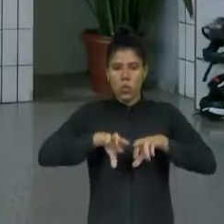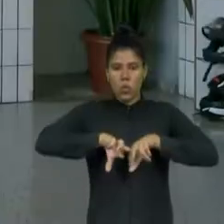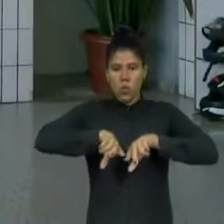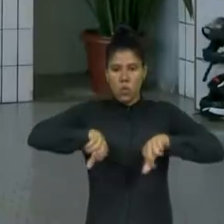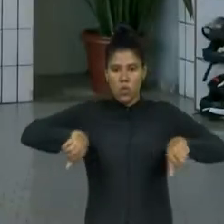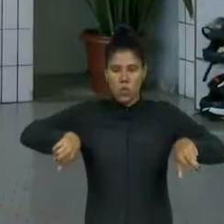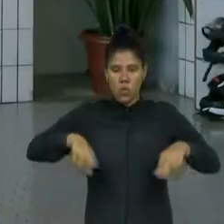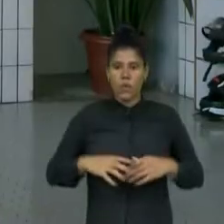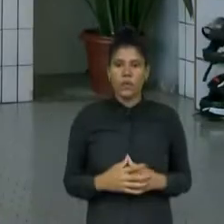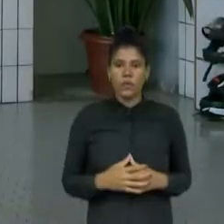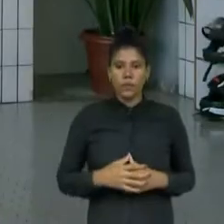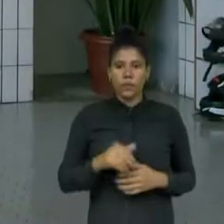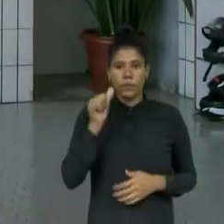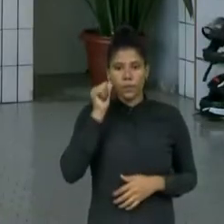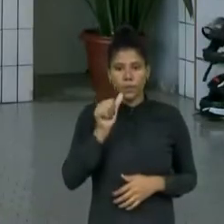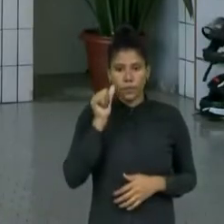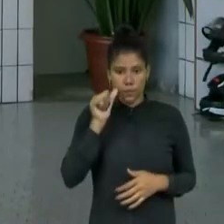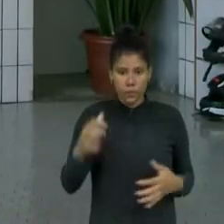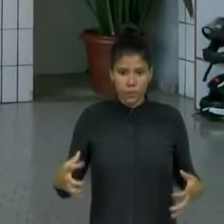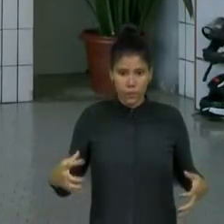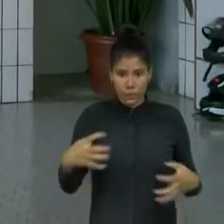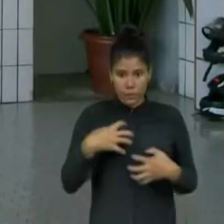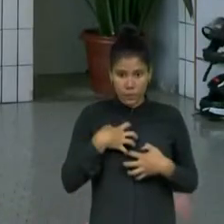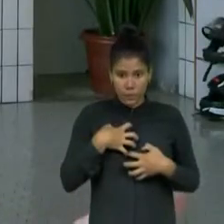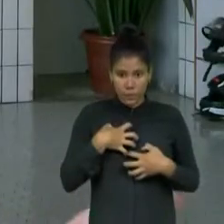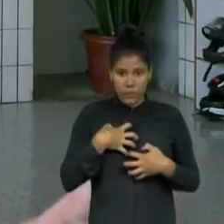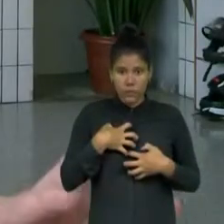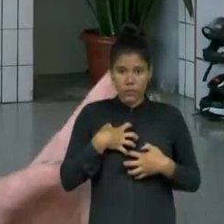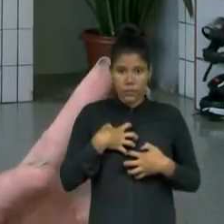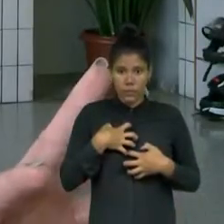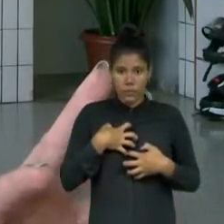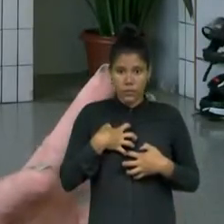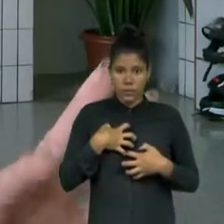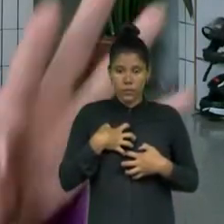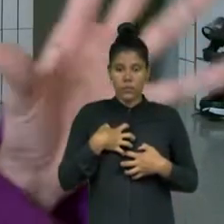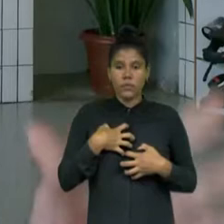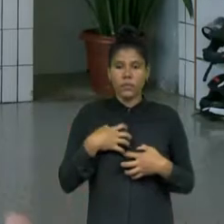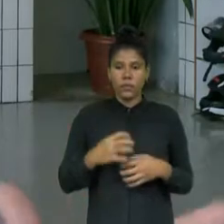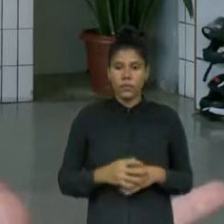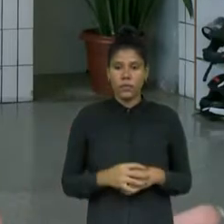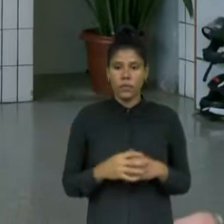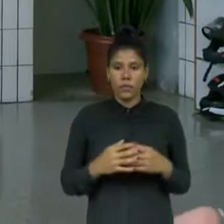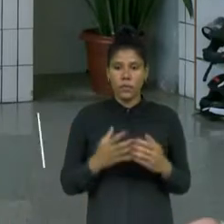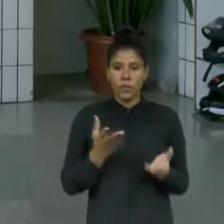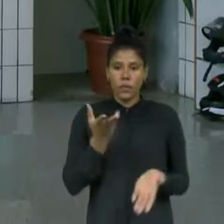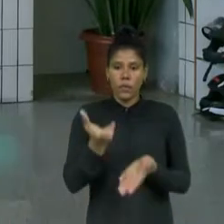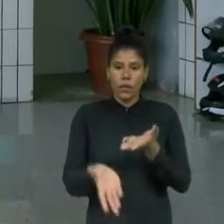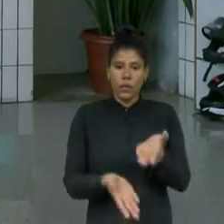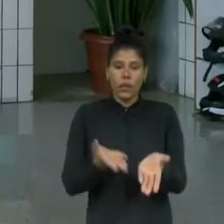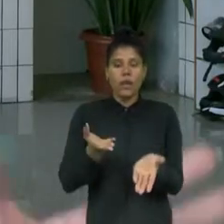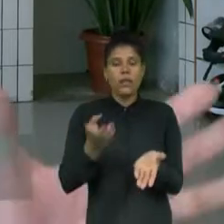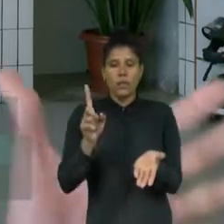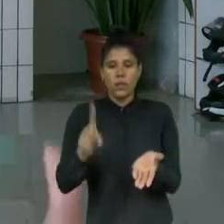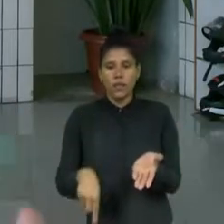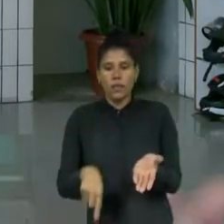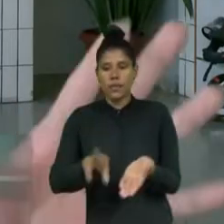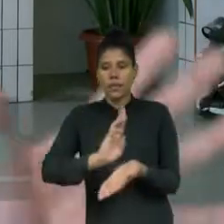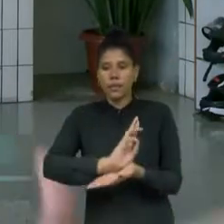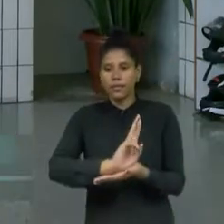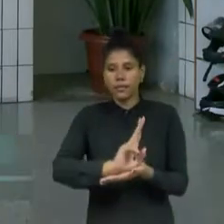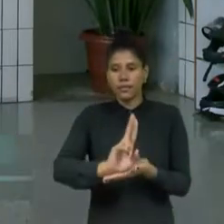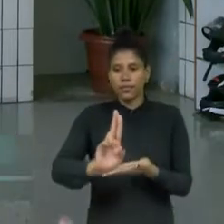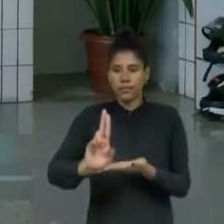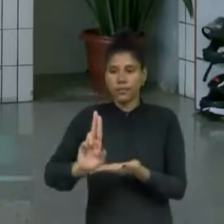para que a mulher se sinta a protagonista. A assistência, ela é de uma forma complexa, na verdade, ela é feita de uma forma por